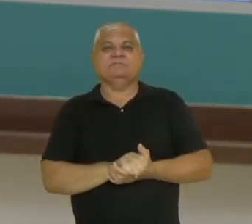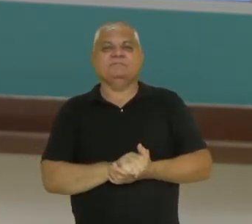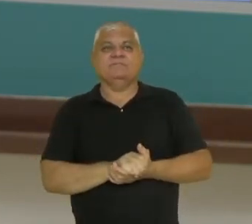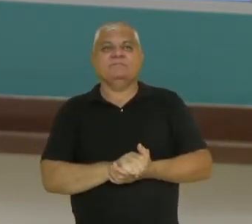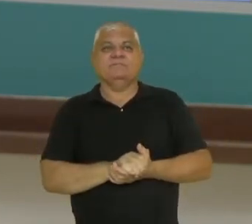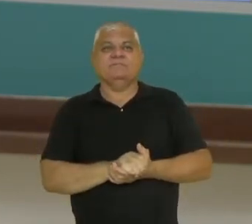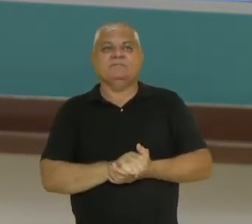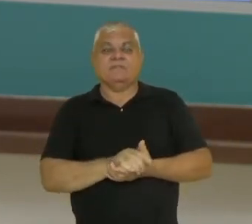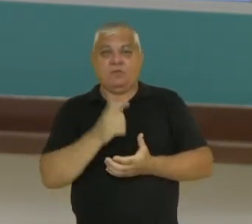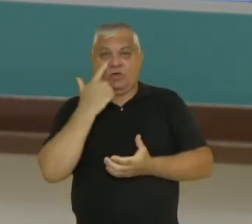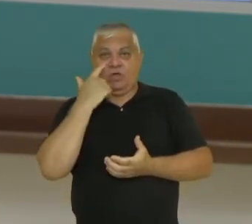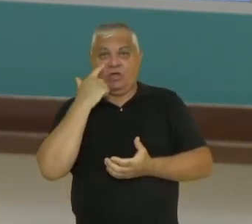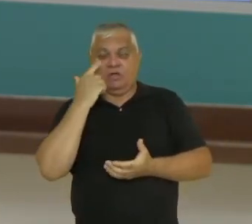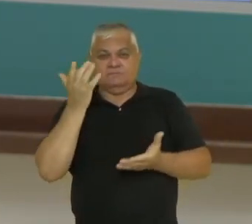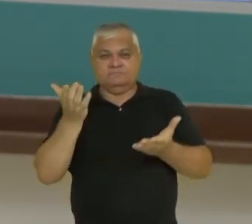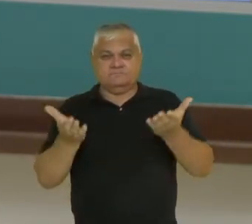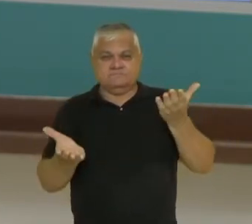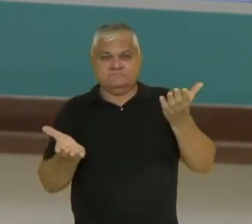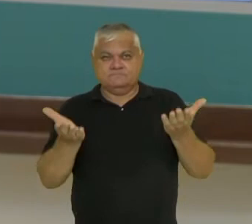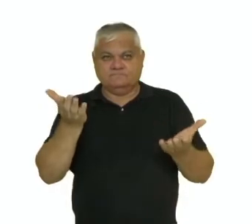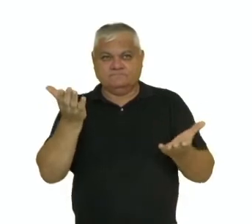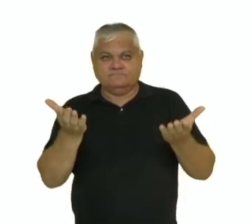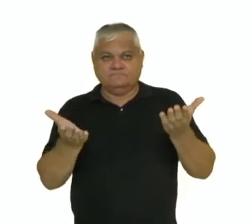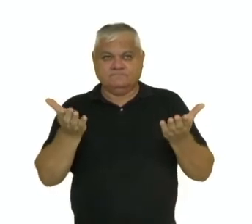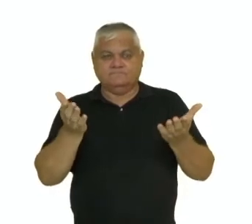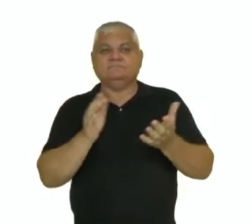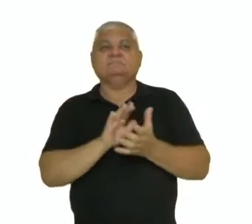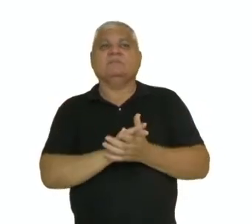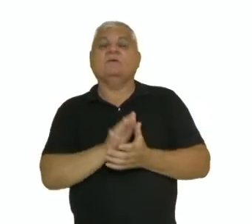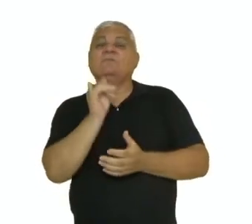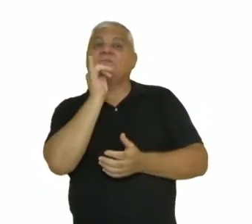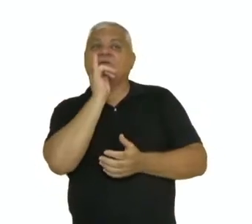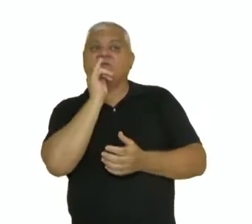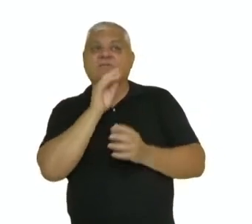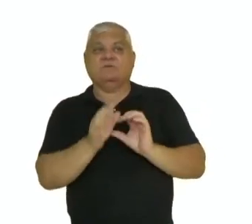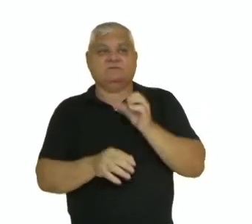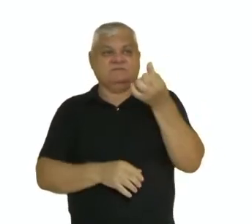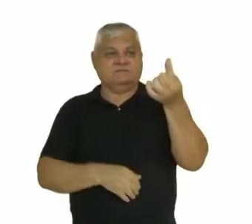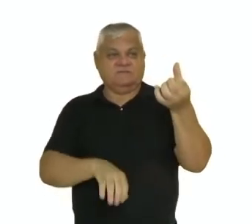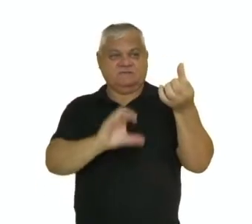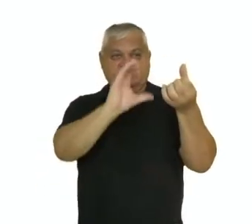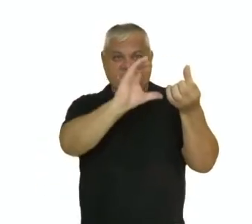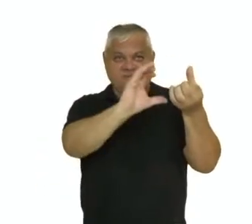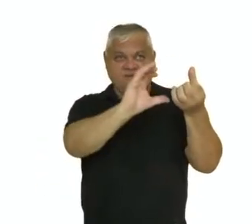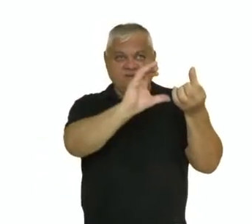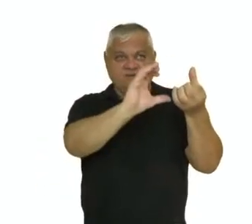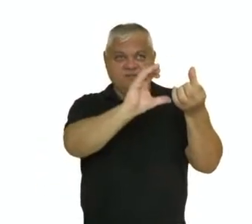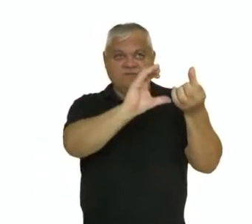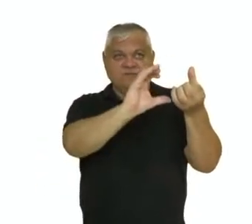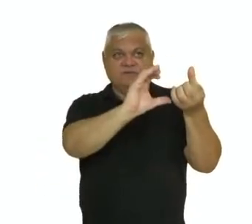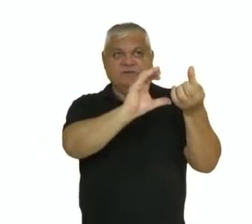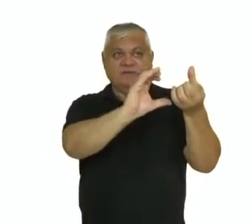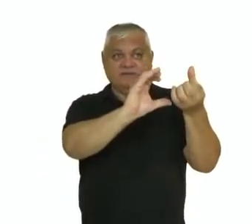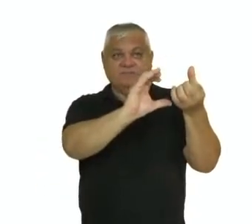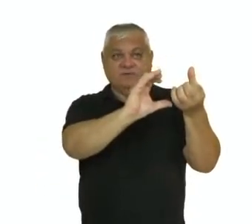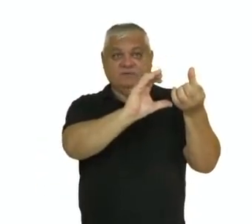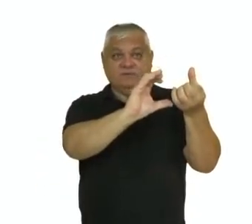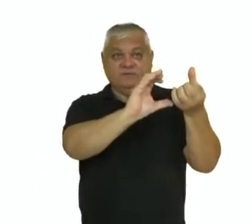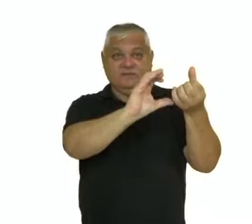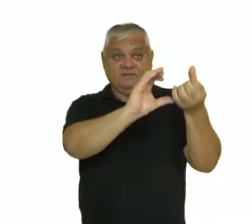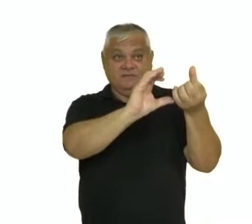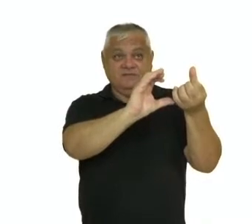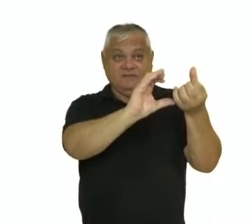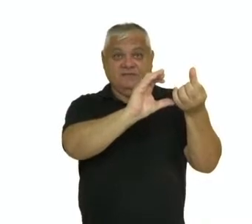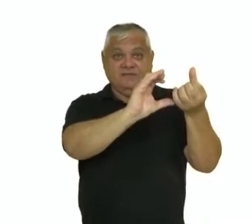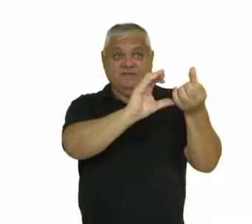Agora, então, a gente está balanceando essa equação química. Então, eu coloco lá 6 carbonos, 6 carbonos. Então, se eu tenho 6 carbonos aqui